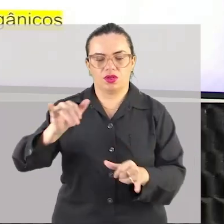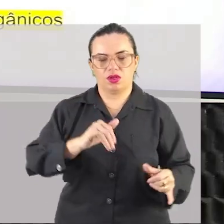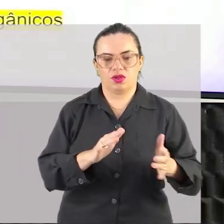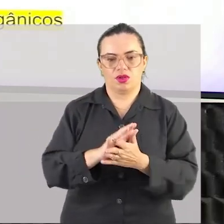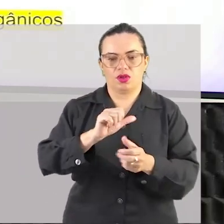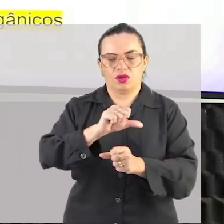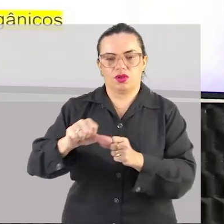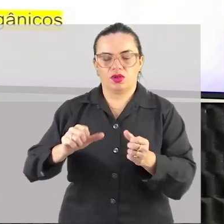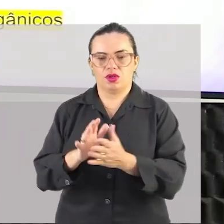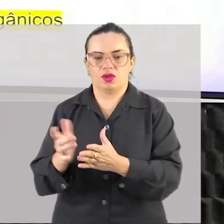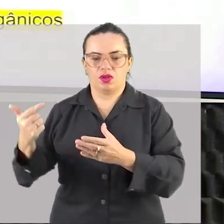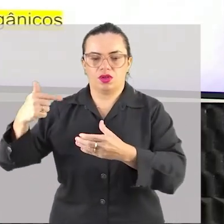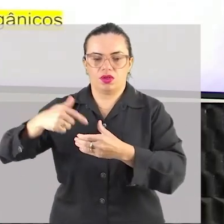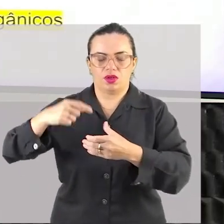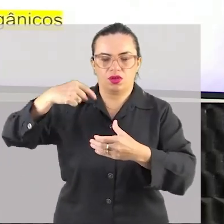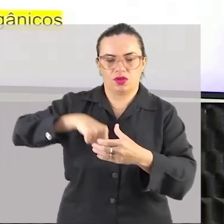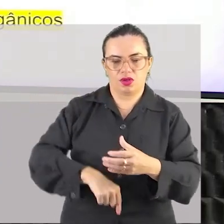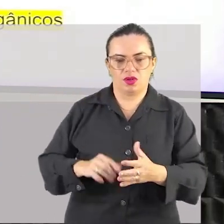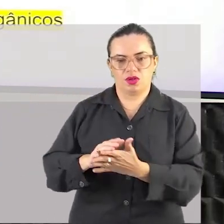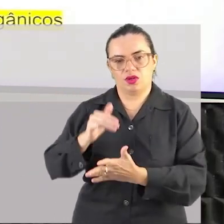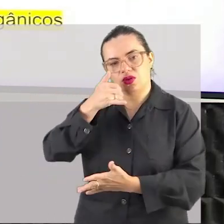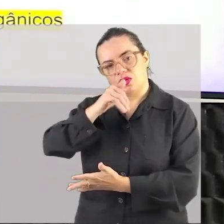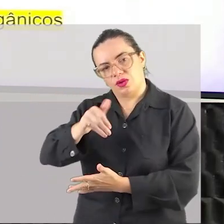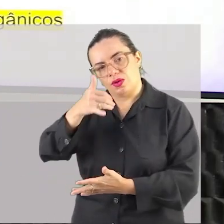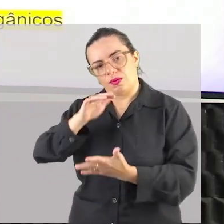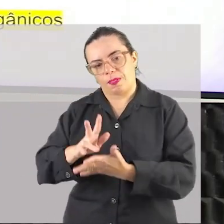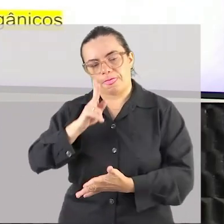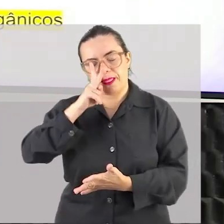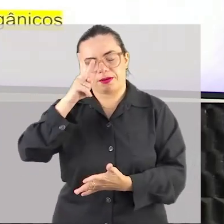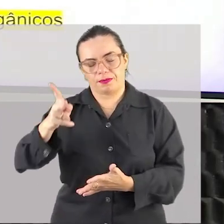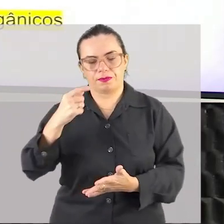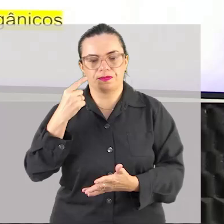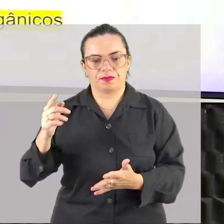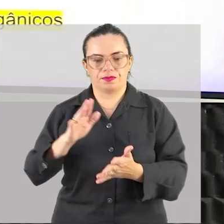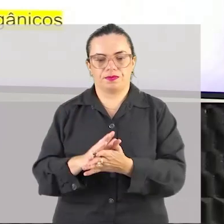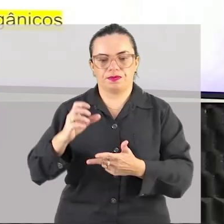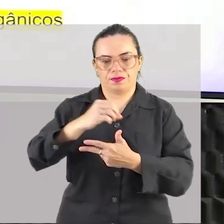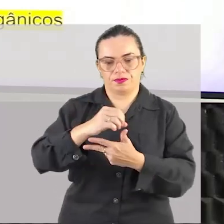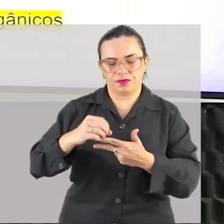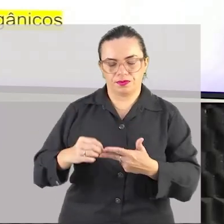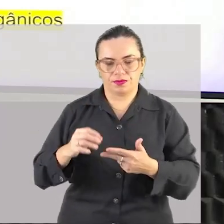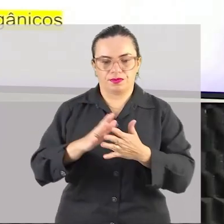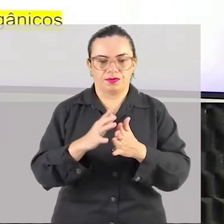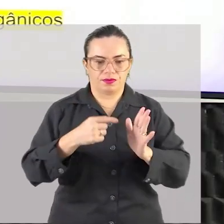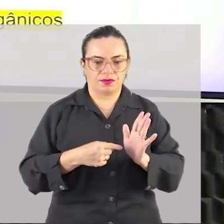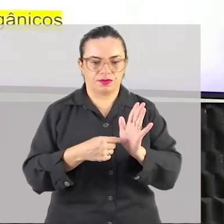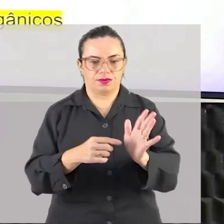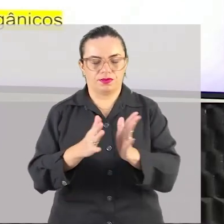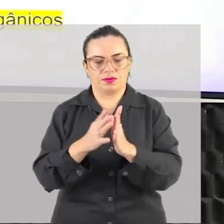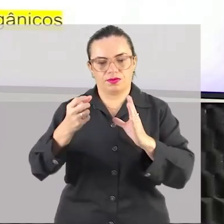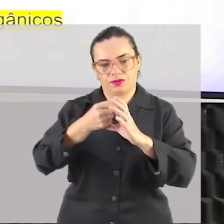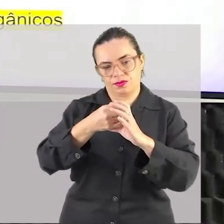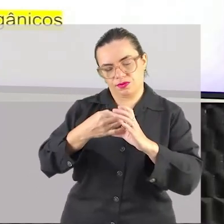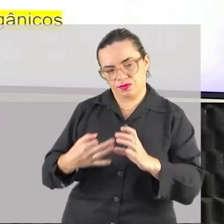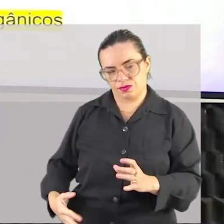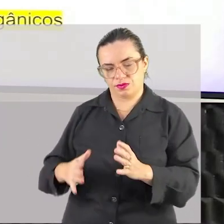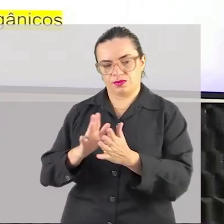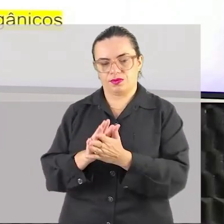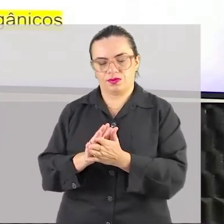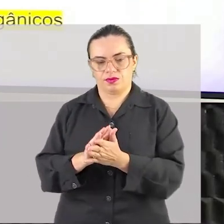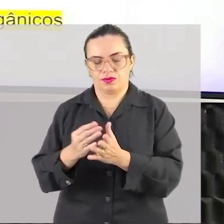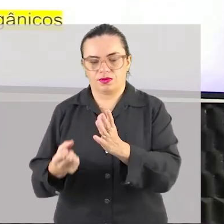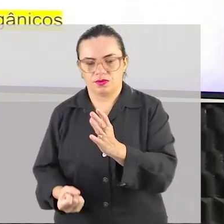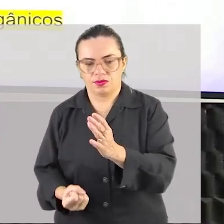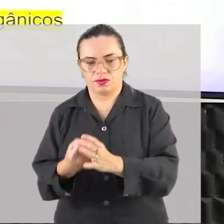questão exige. Então, a questão energética é muito forte no Enem, só que nesse caso ela aborda a característica da fonte